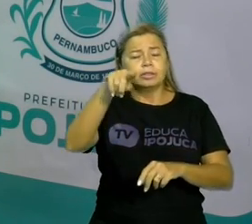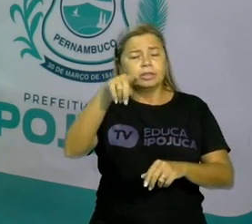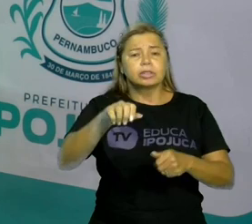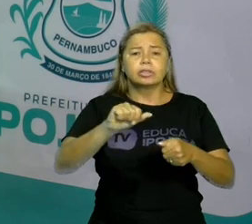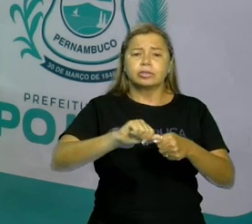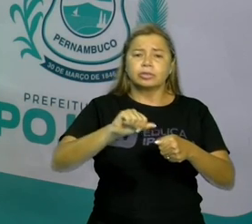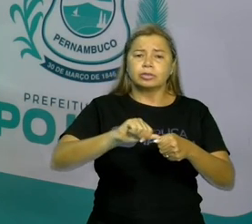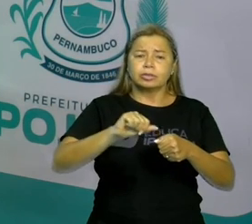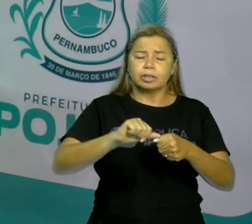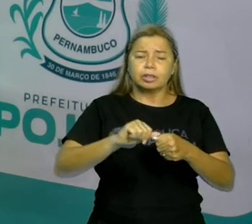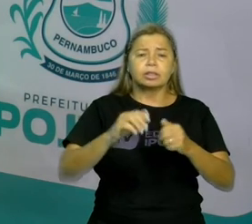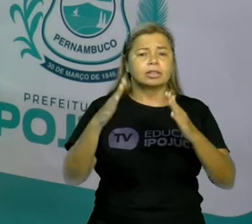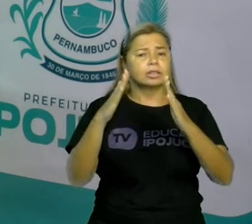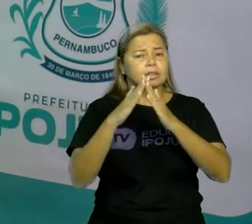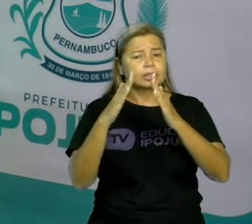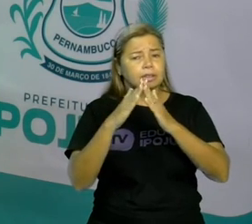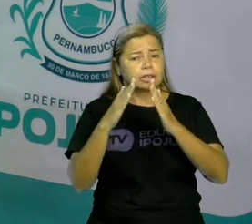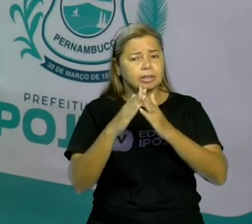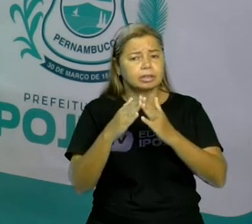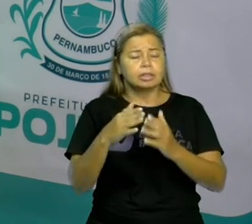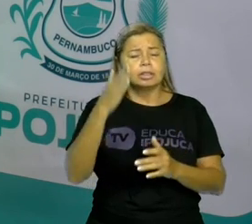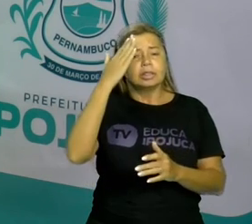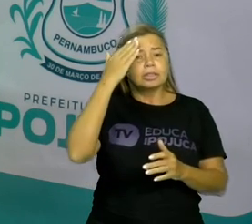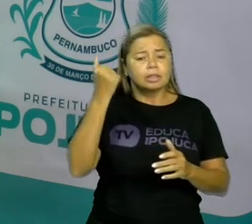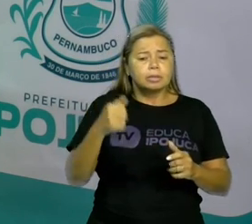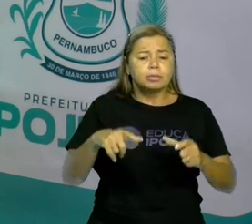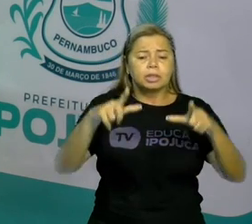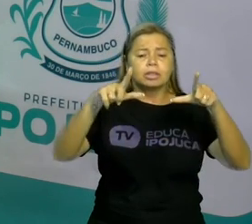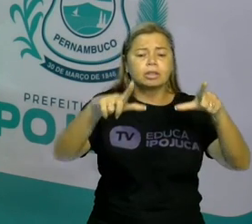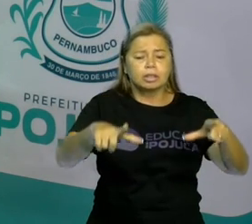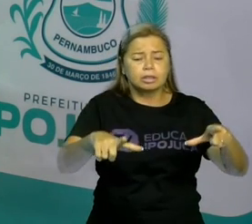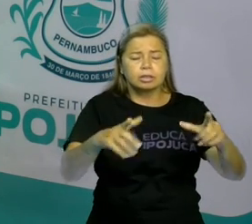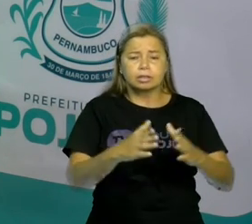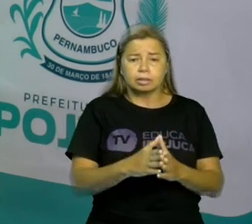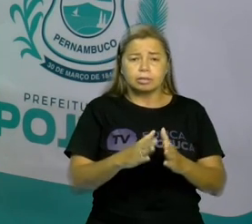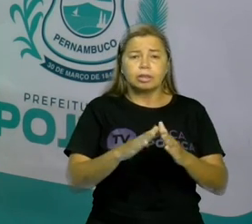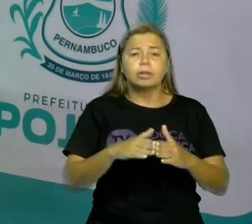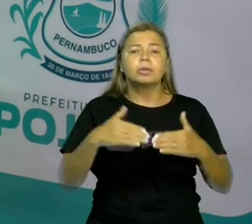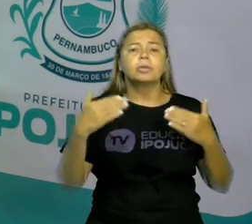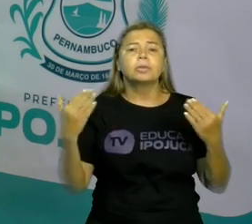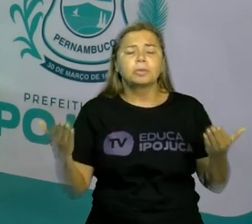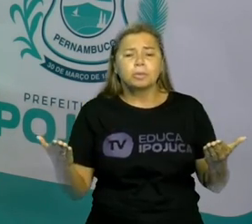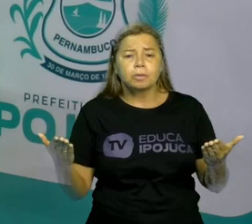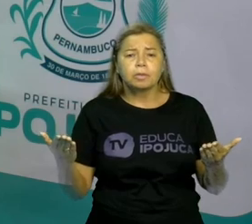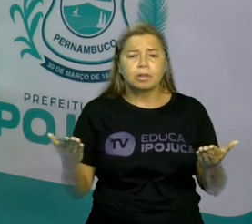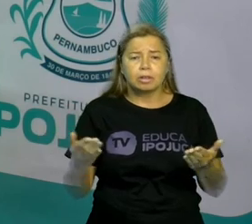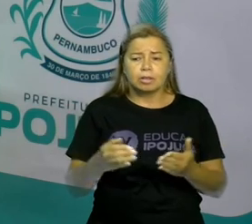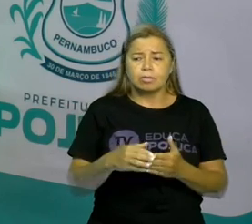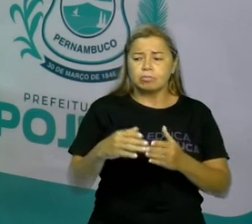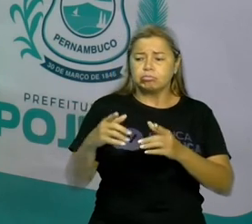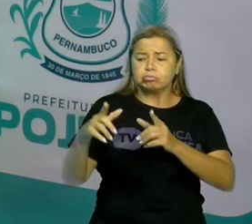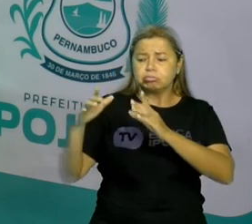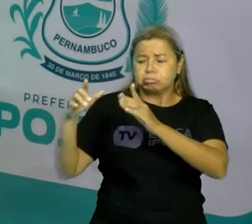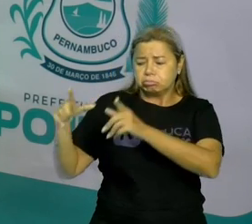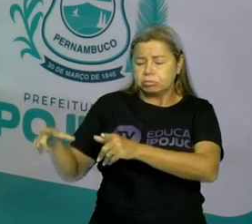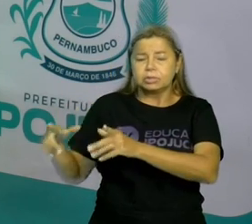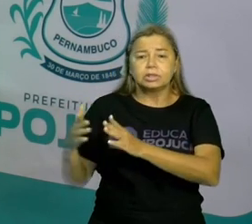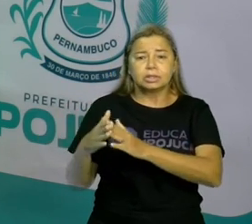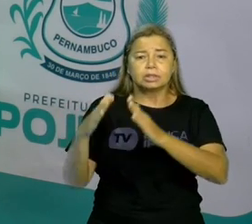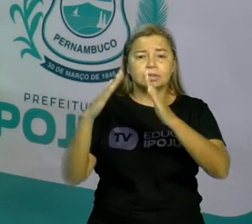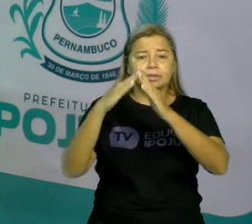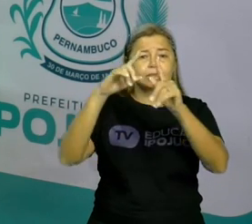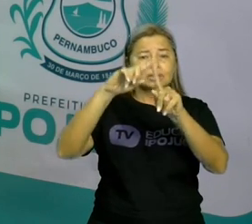vocês fazerem na localização do ambiente a qual está do lado direito da igreja eu